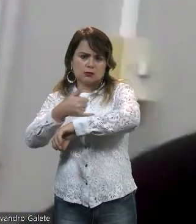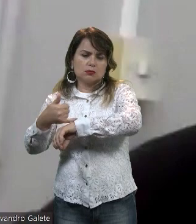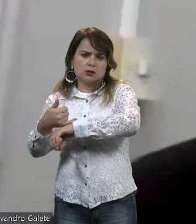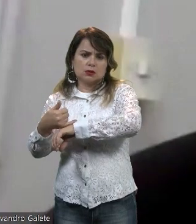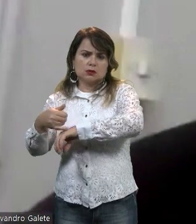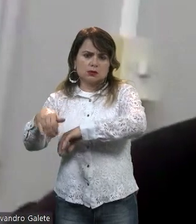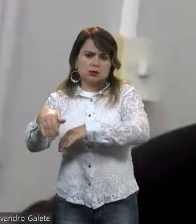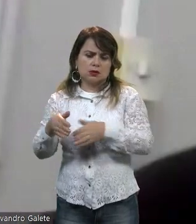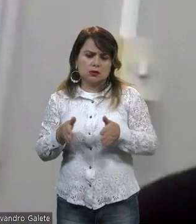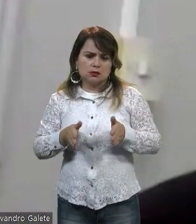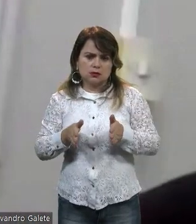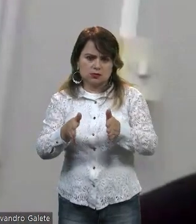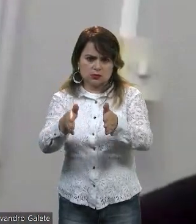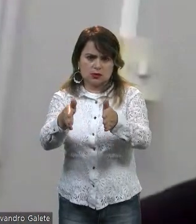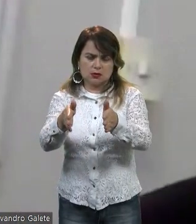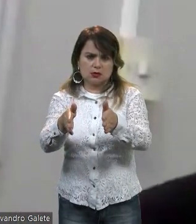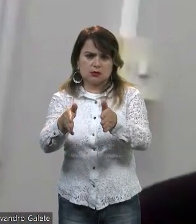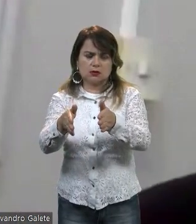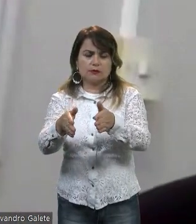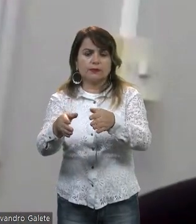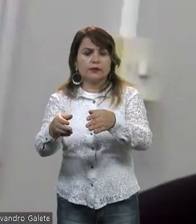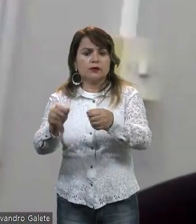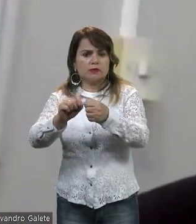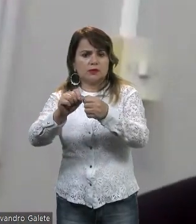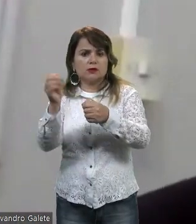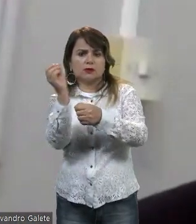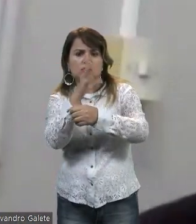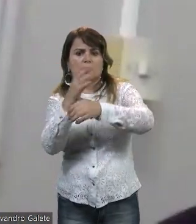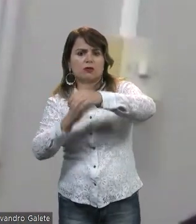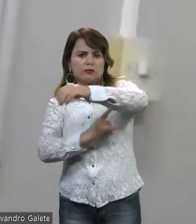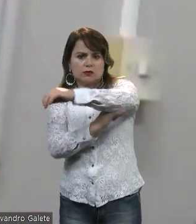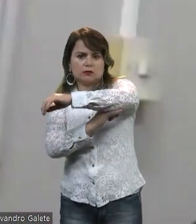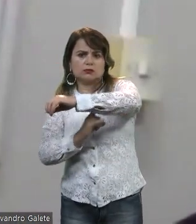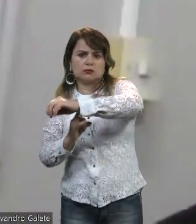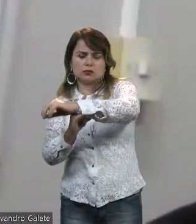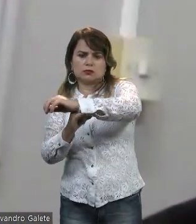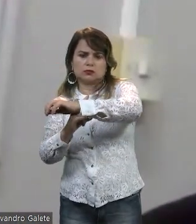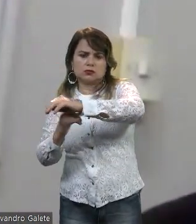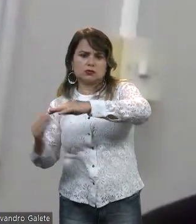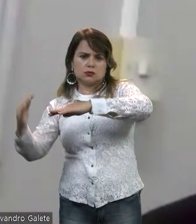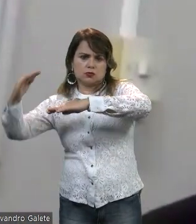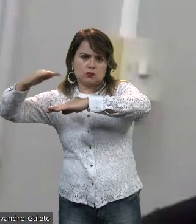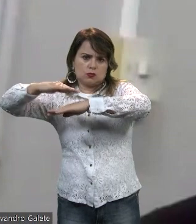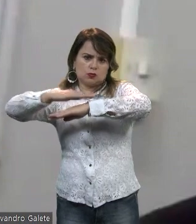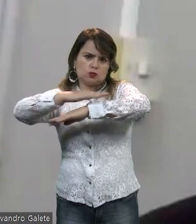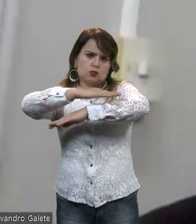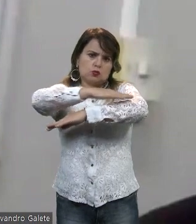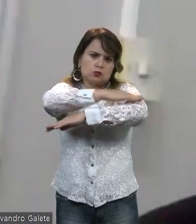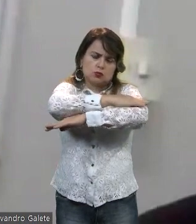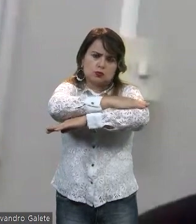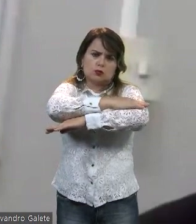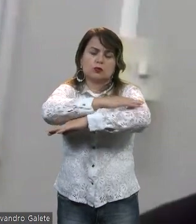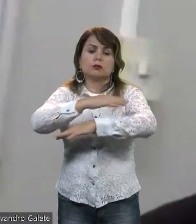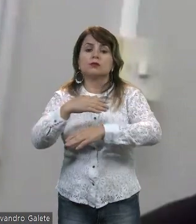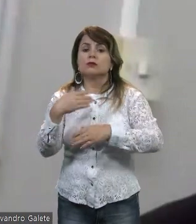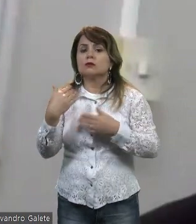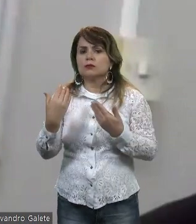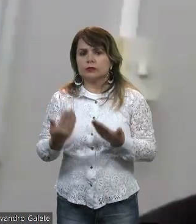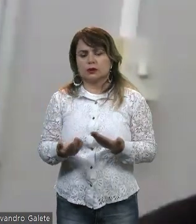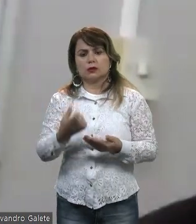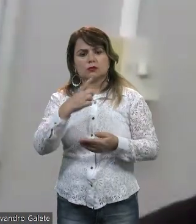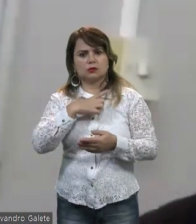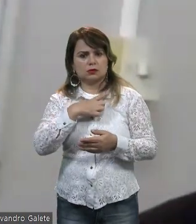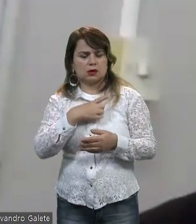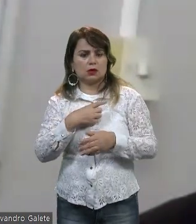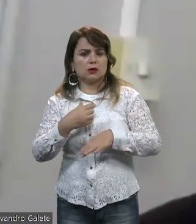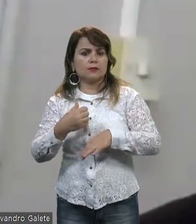vão ter essa ponte novamente, se Deus quiser, construídas. E para destacar aqui, são duas pontes de